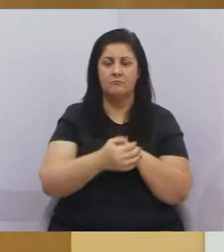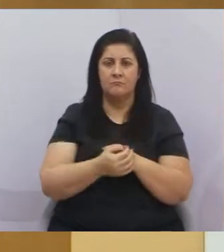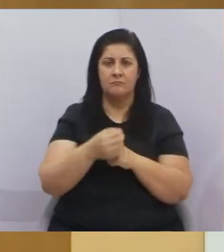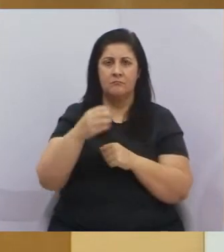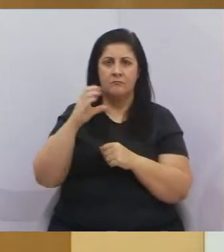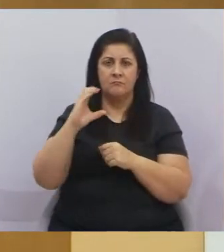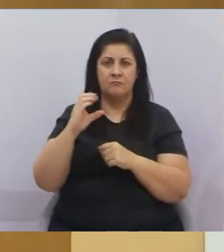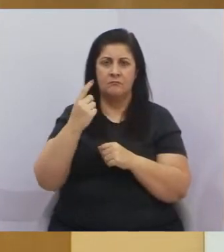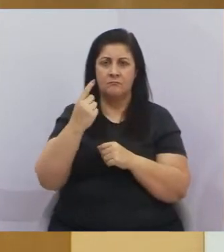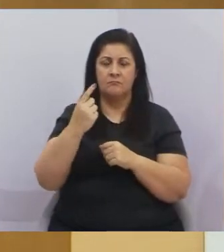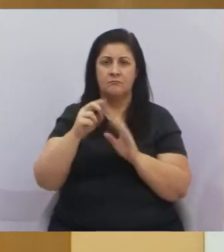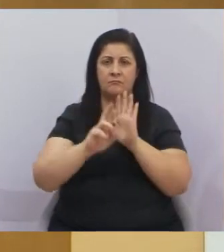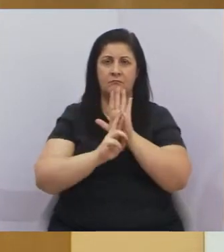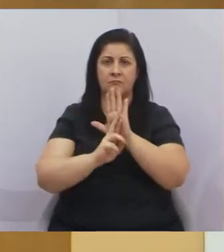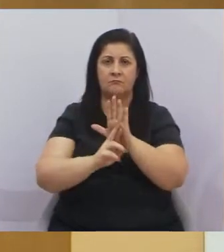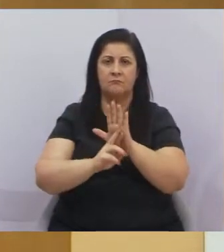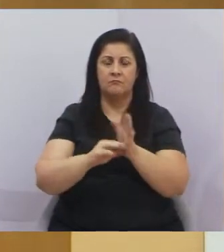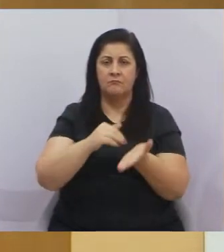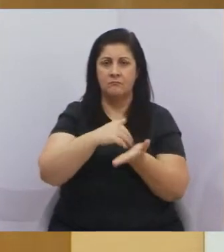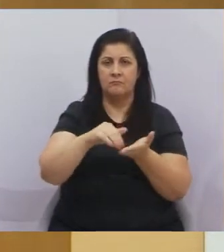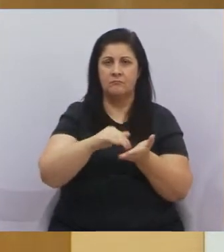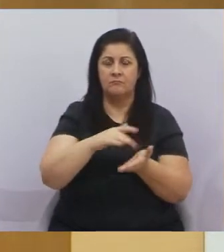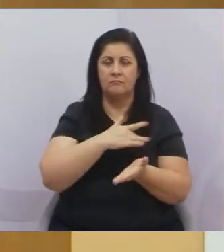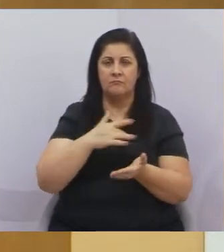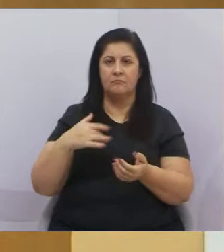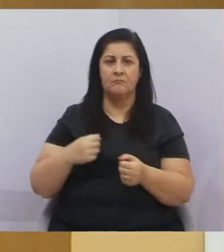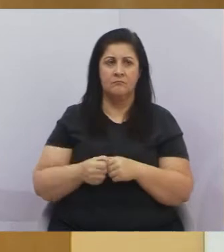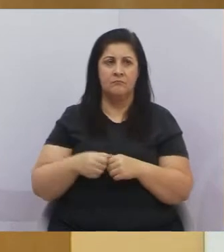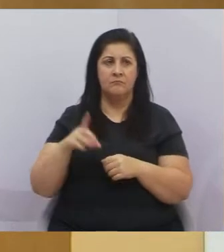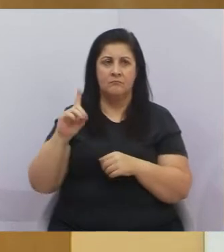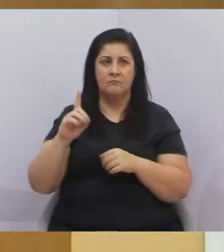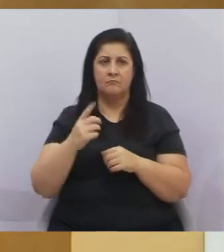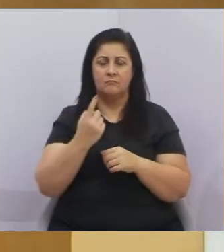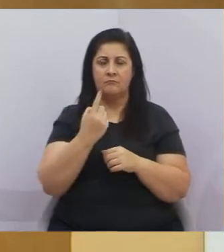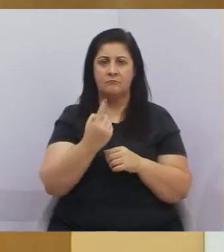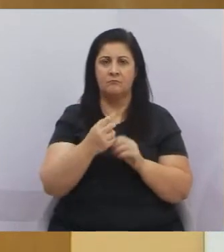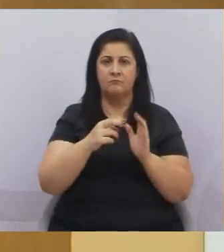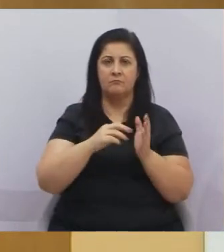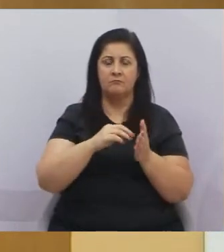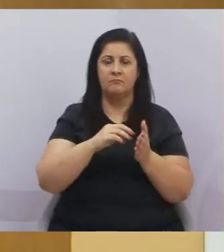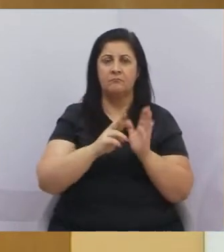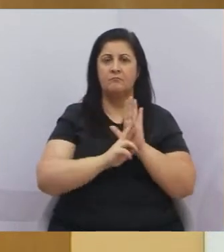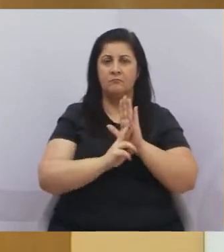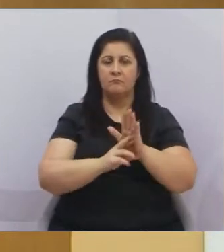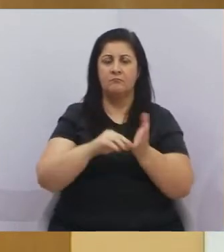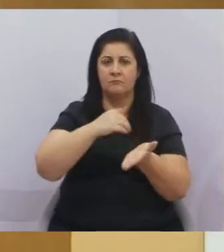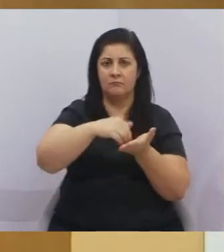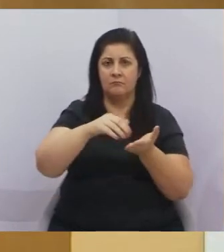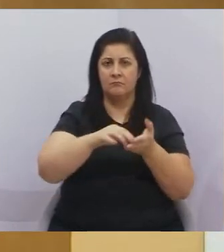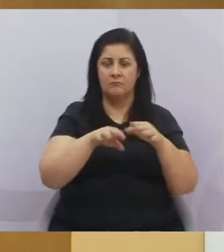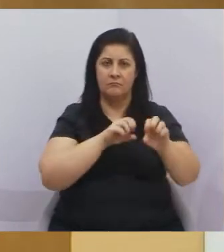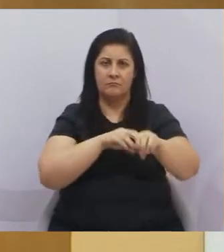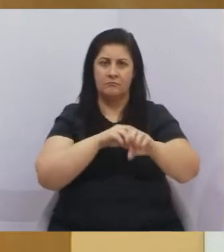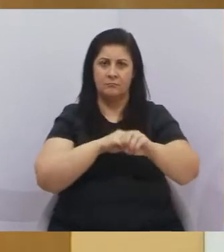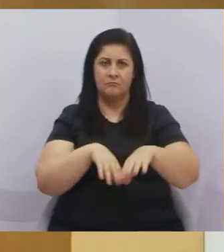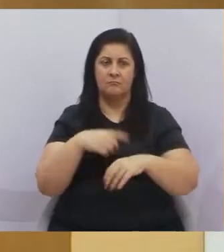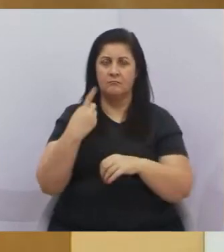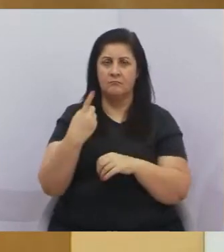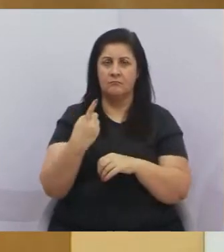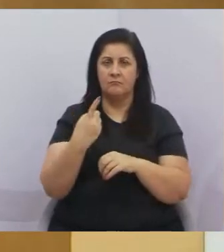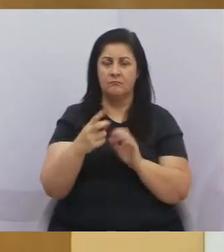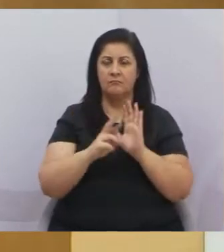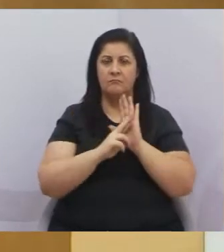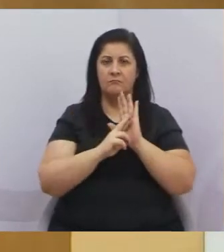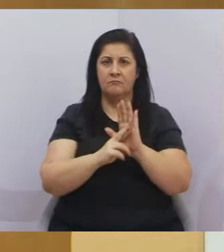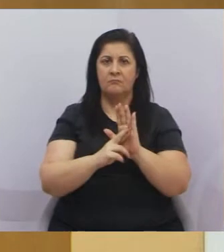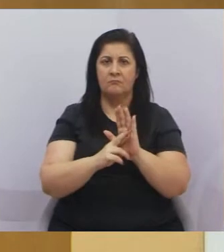da Secretaria da Saúde. D. Um representante da Secretaria Municipal de Educação. E. Um representante da Fundação Cultural